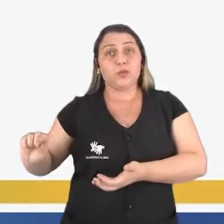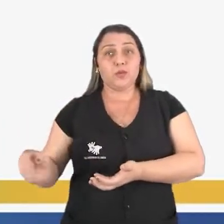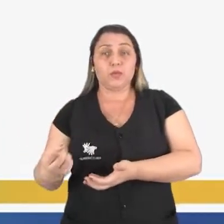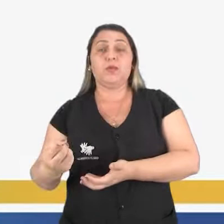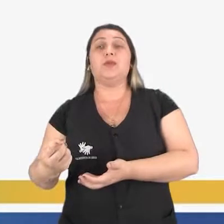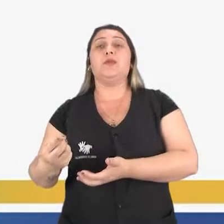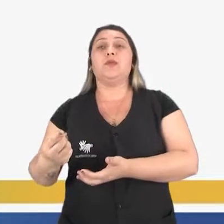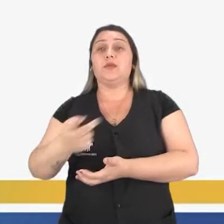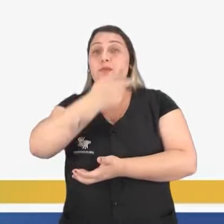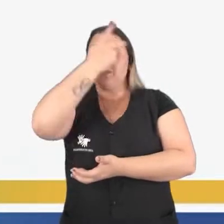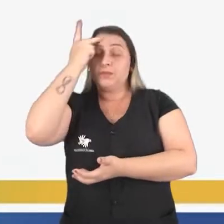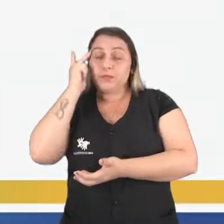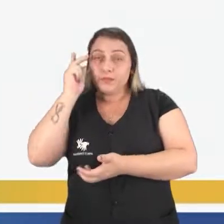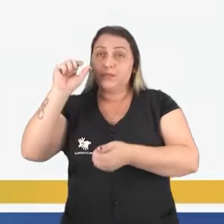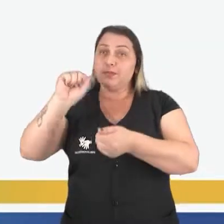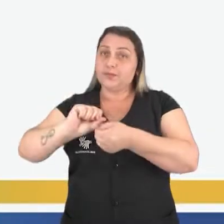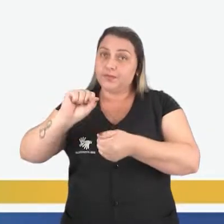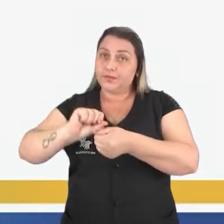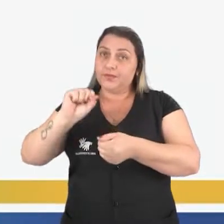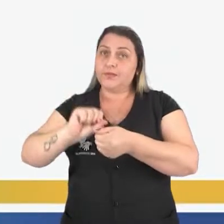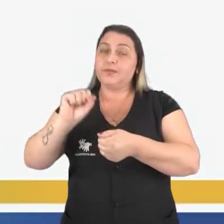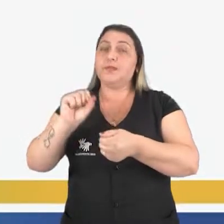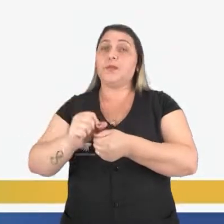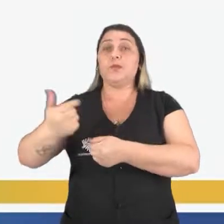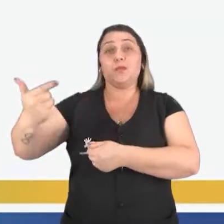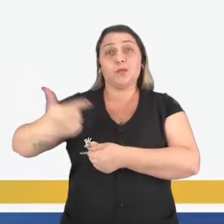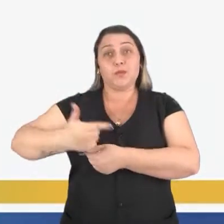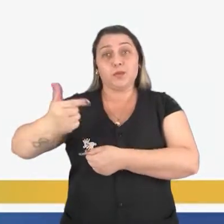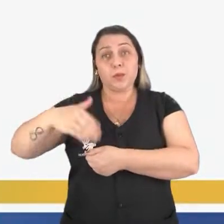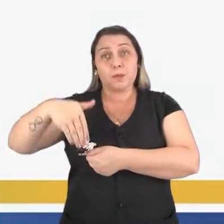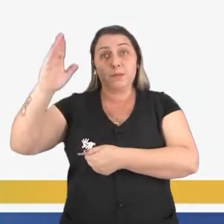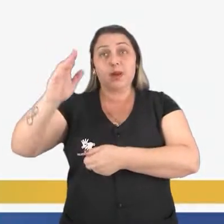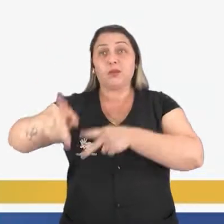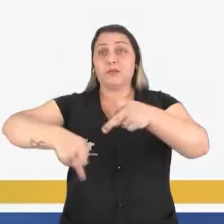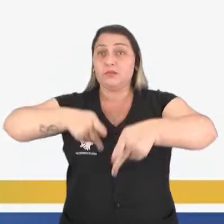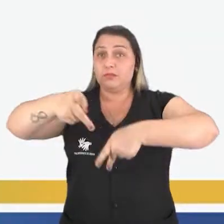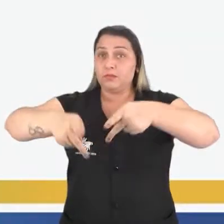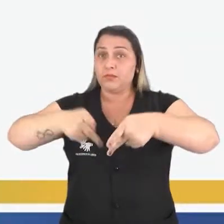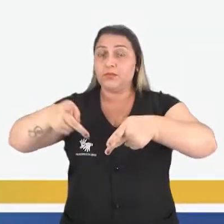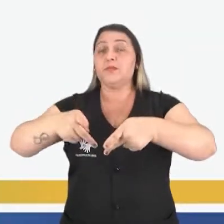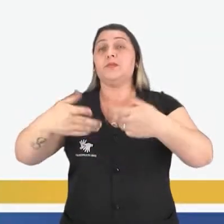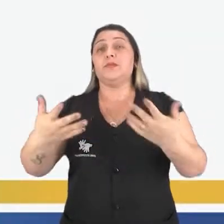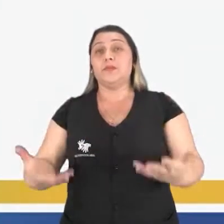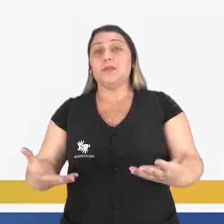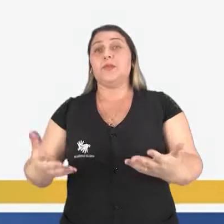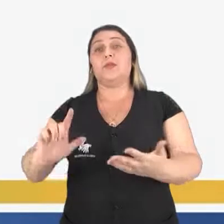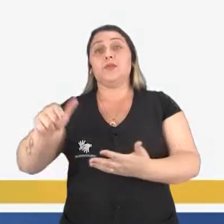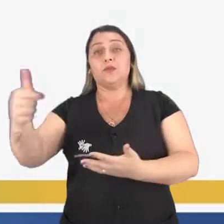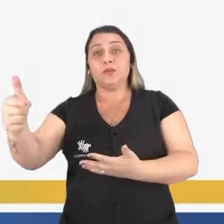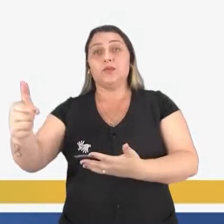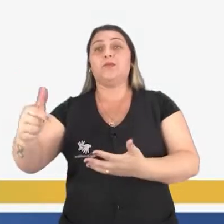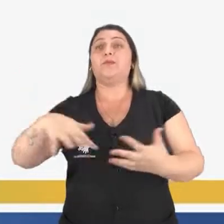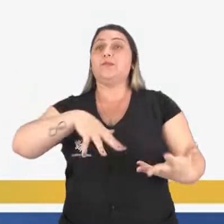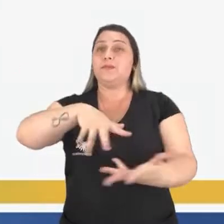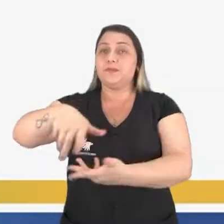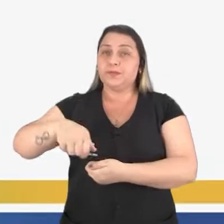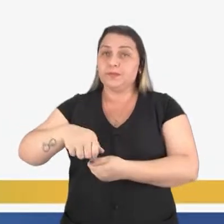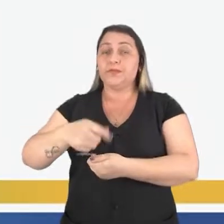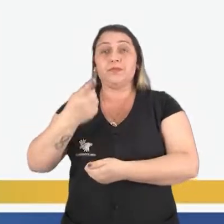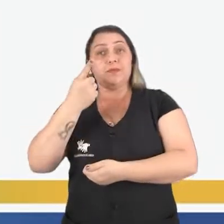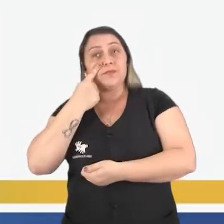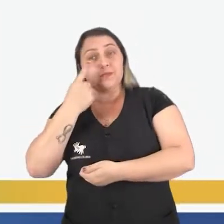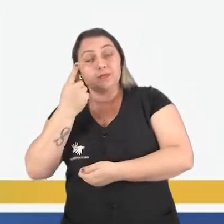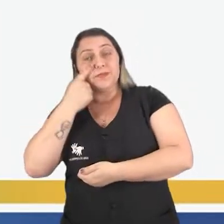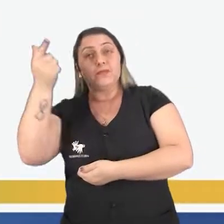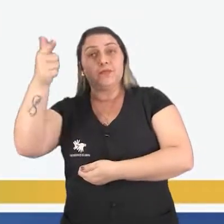bilhão de habitantes, fazendo dele o 2º mais populoso entre os demais.